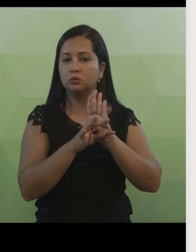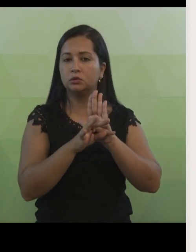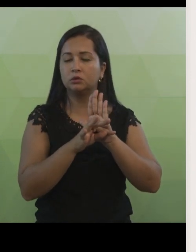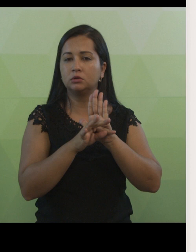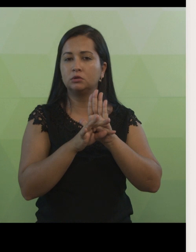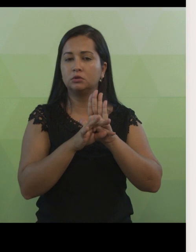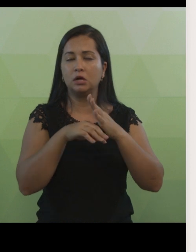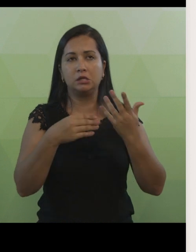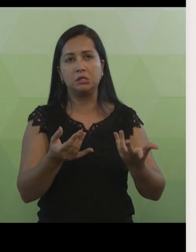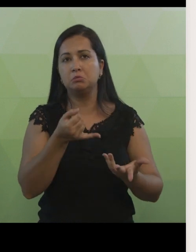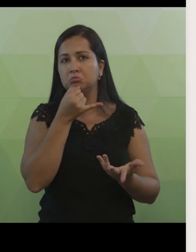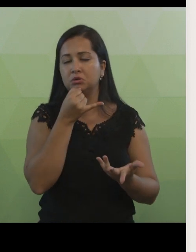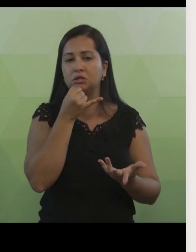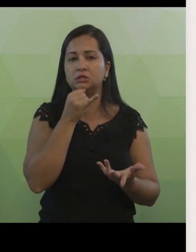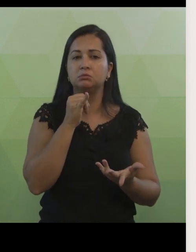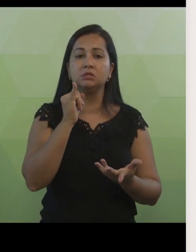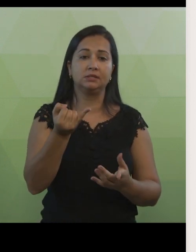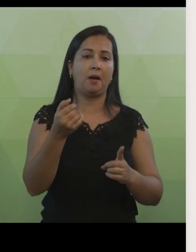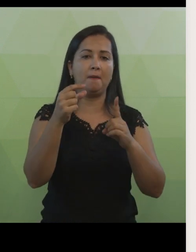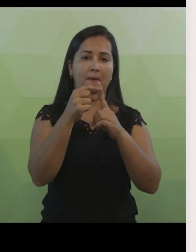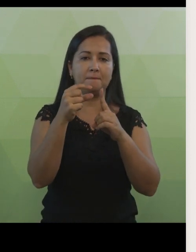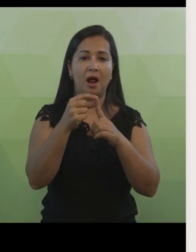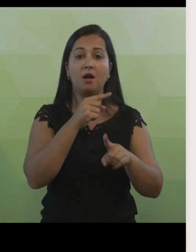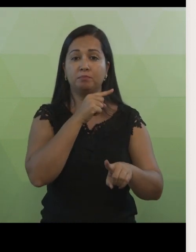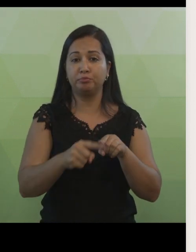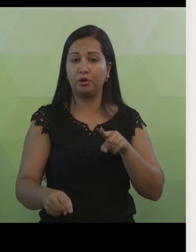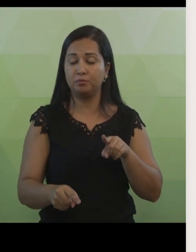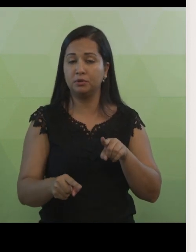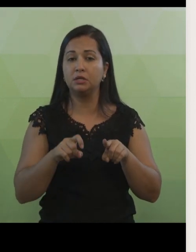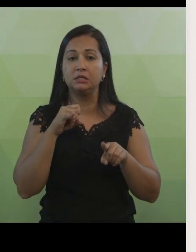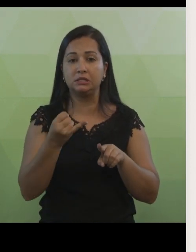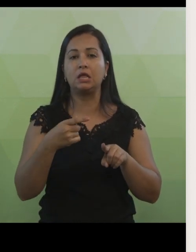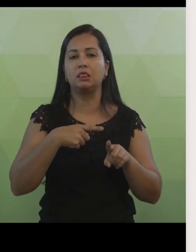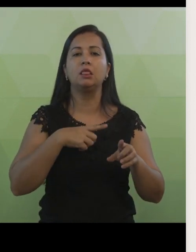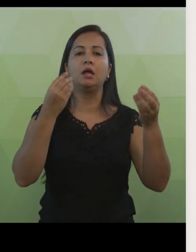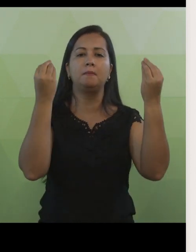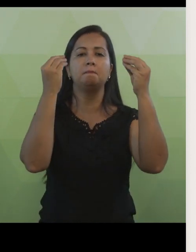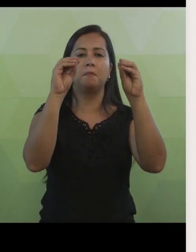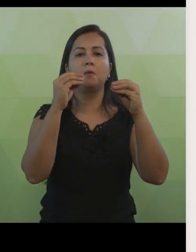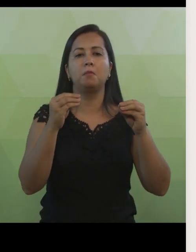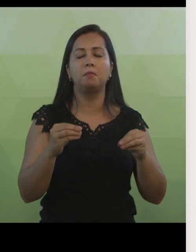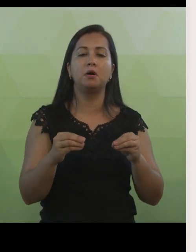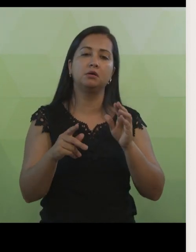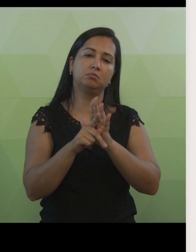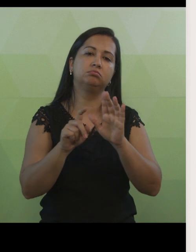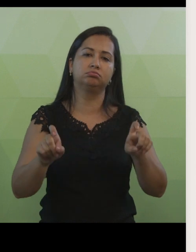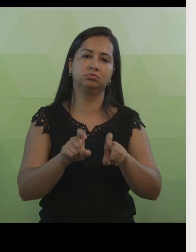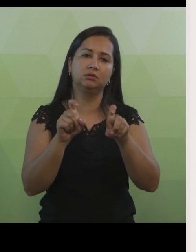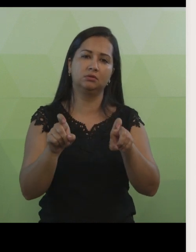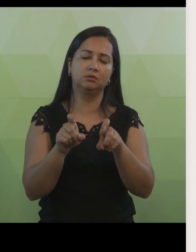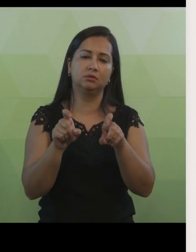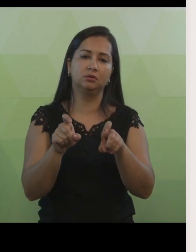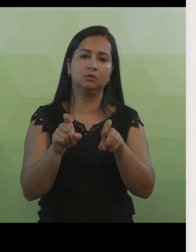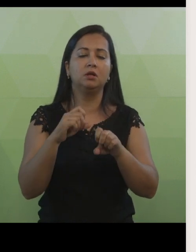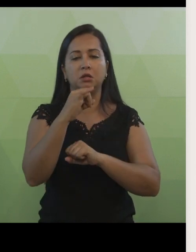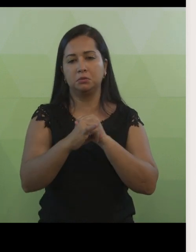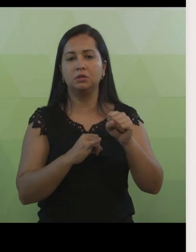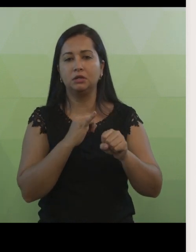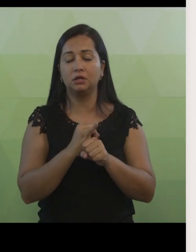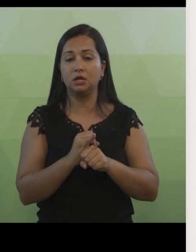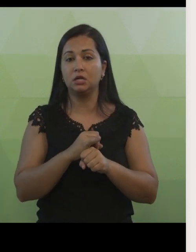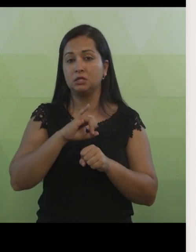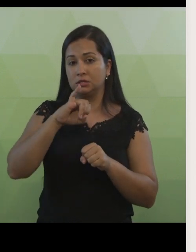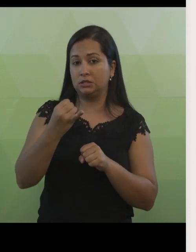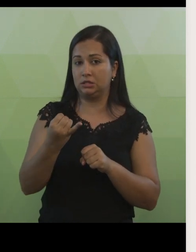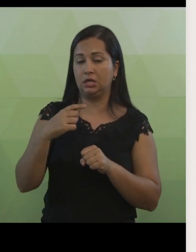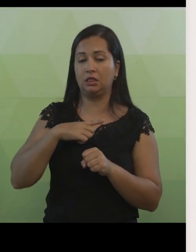roteamento. Por exemplo, é possível verificar se uma certa palavra proibida é citada em uma página do site da web. Se tiver uma regra